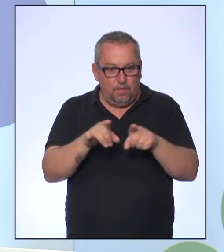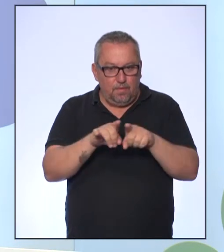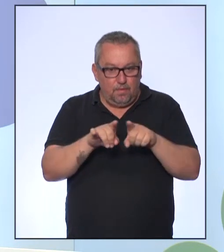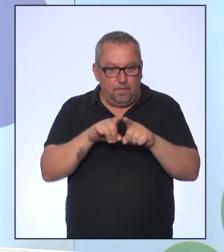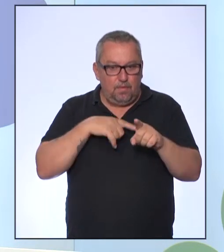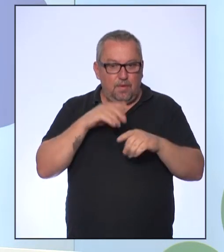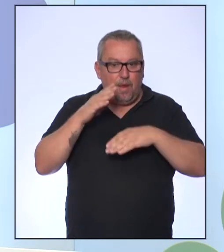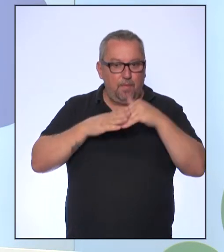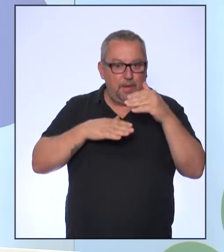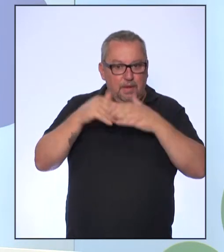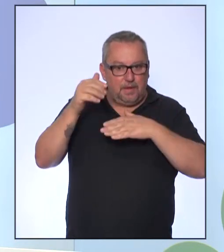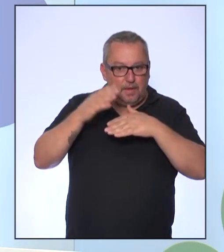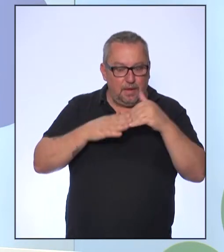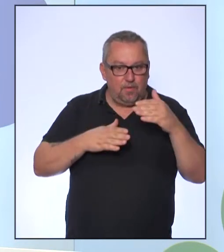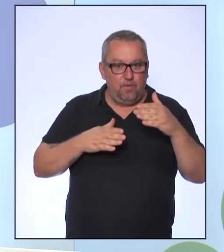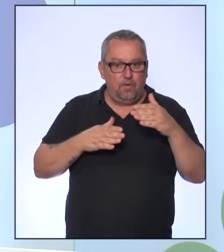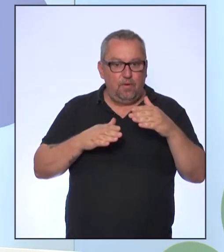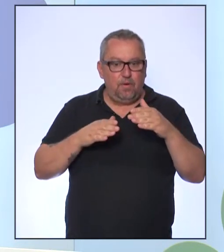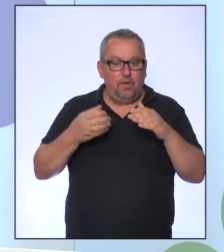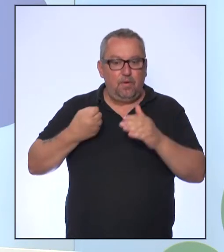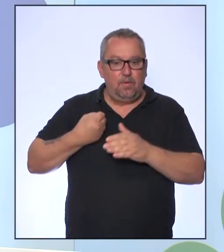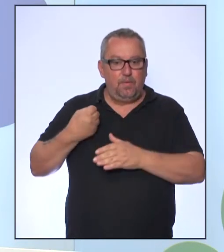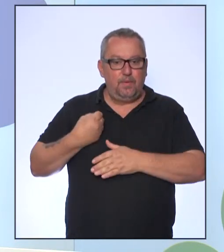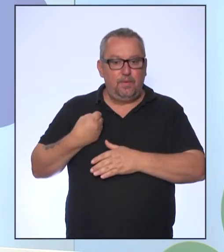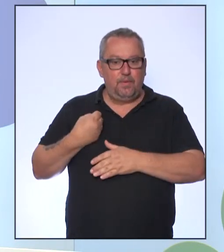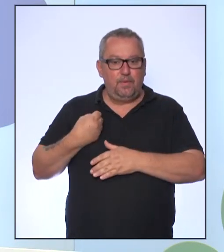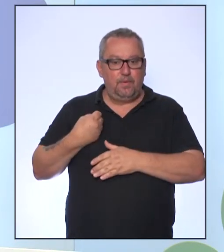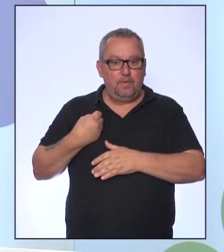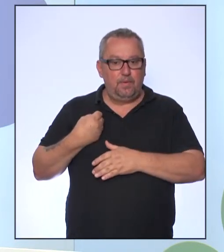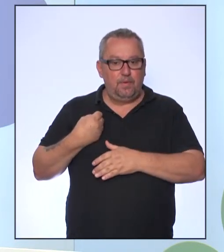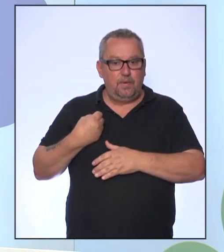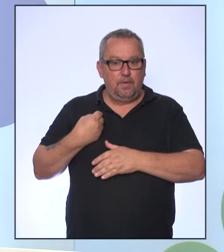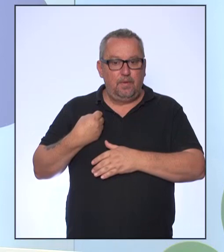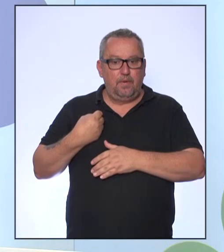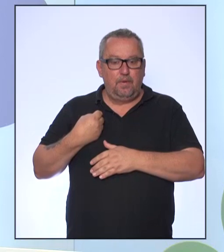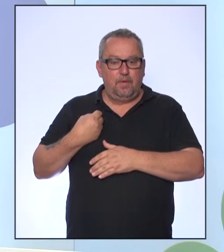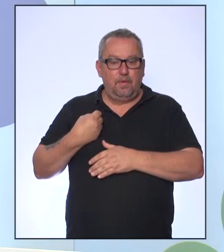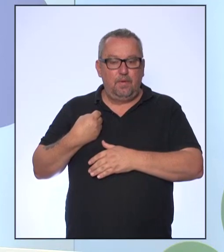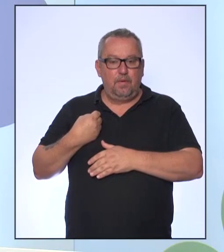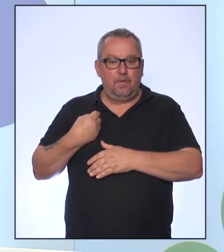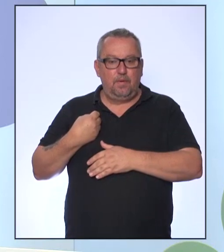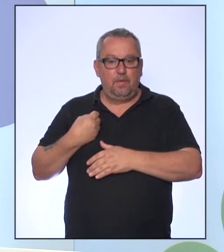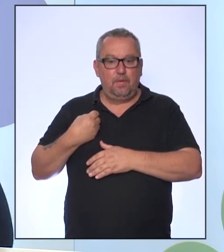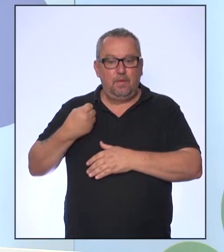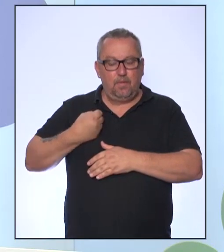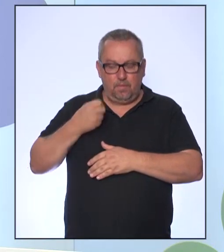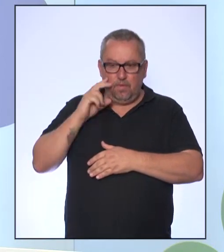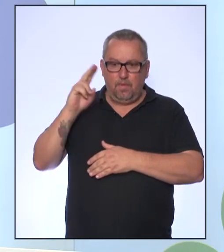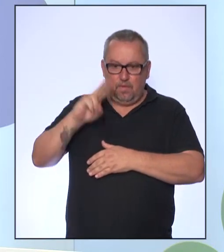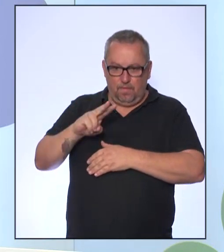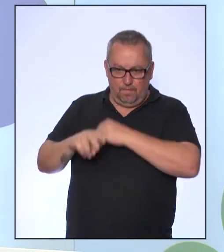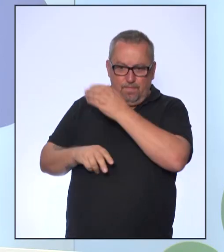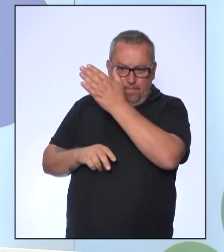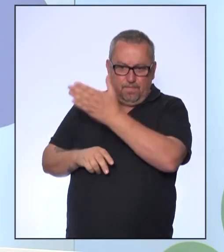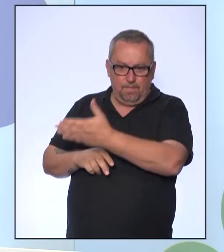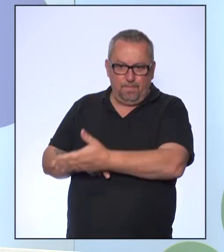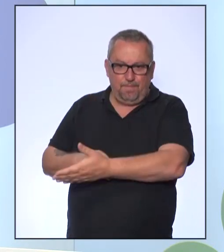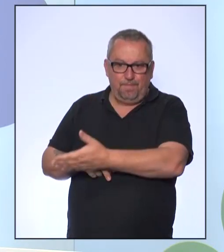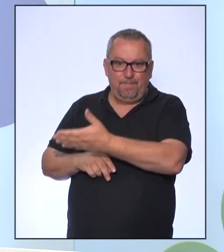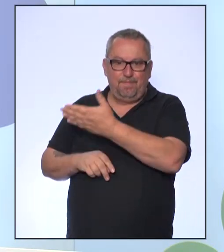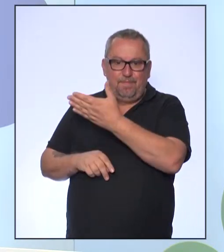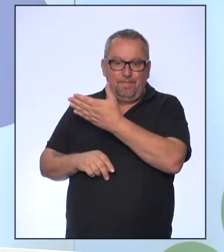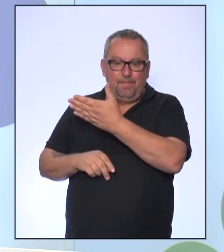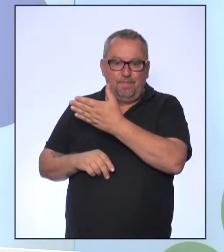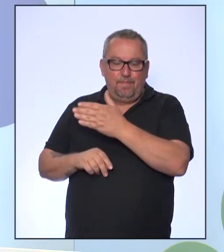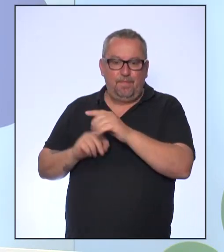da habilidade número 3, vamos passar lá para os slides para eles verem a habilidade que nós vamos trabalhar.